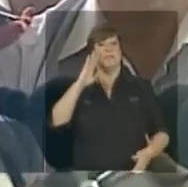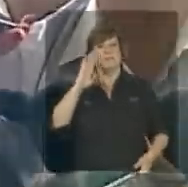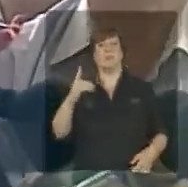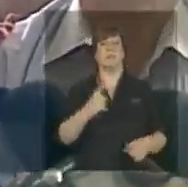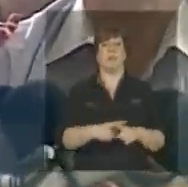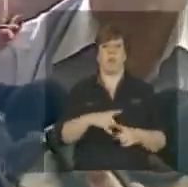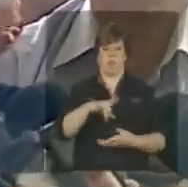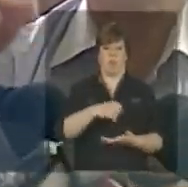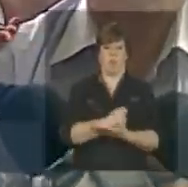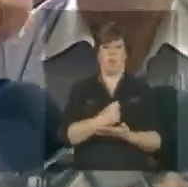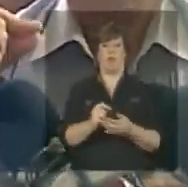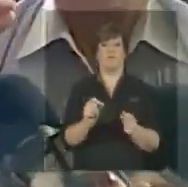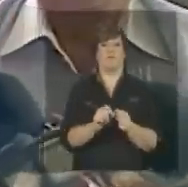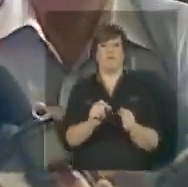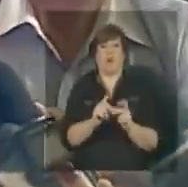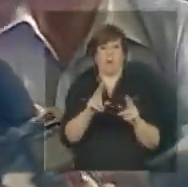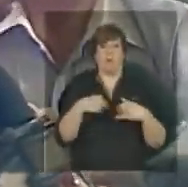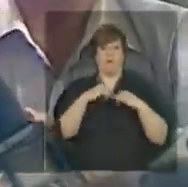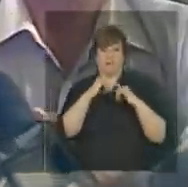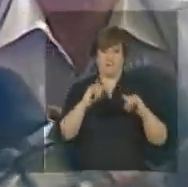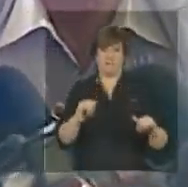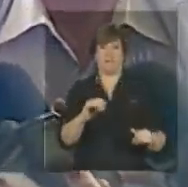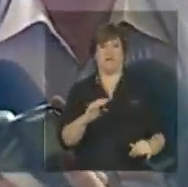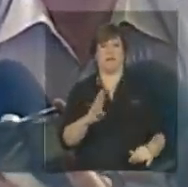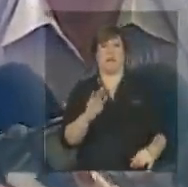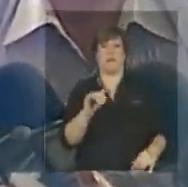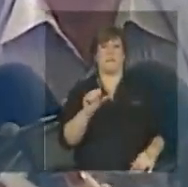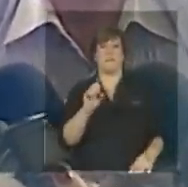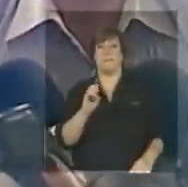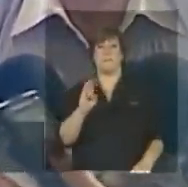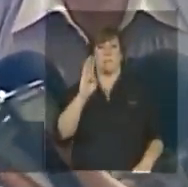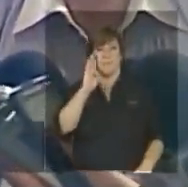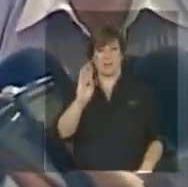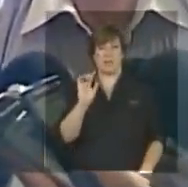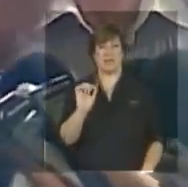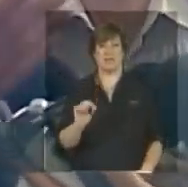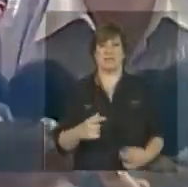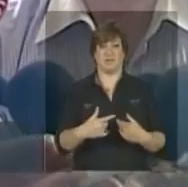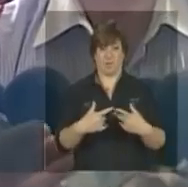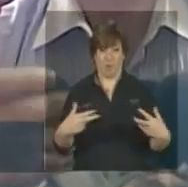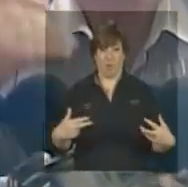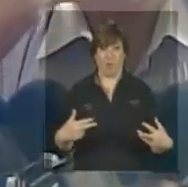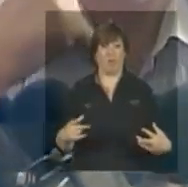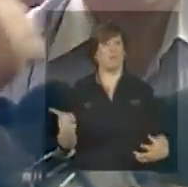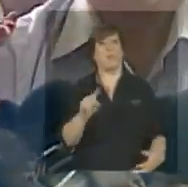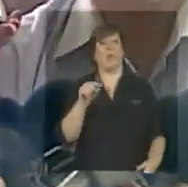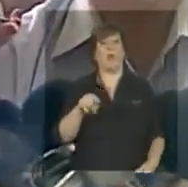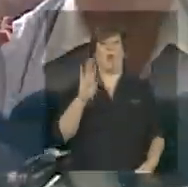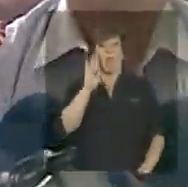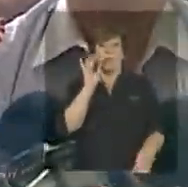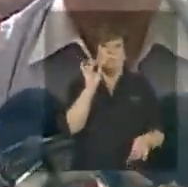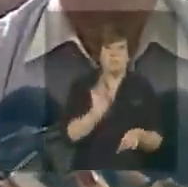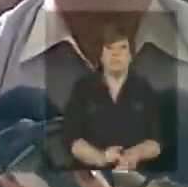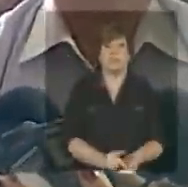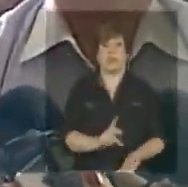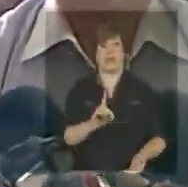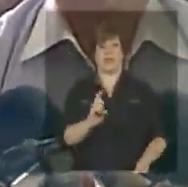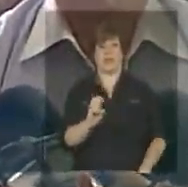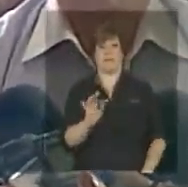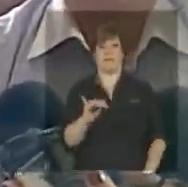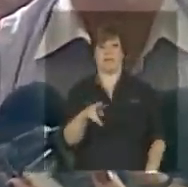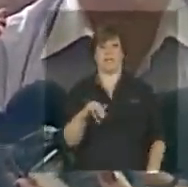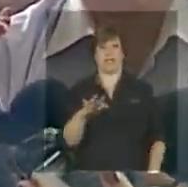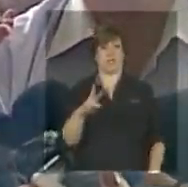porque os contratos foram feitos, como eu disse, baseado em elementos que não eram os definitivos. Isso